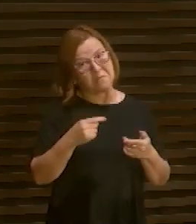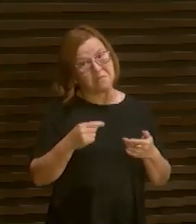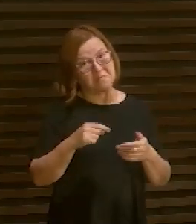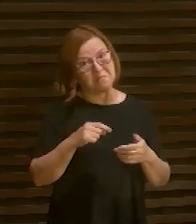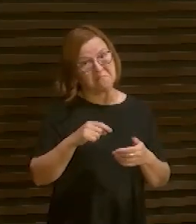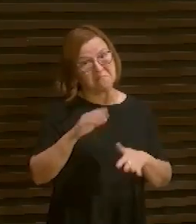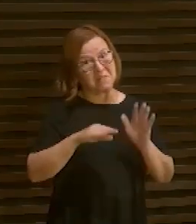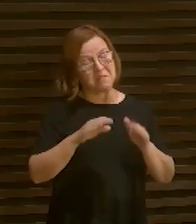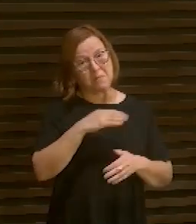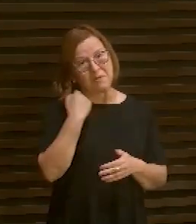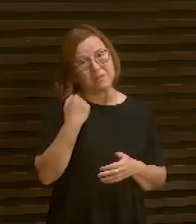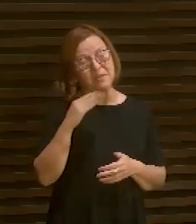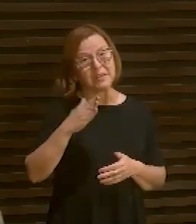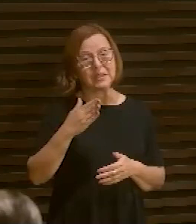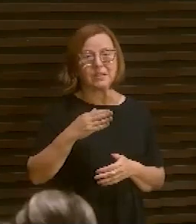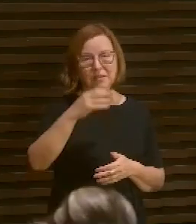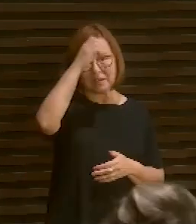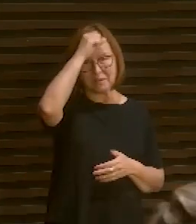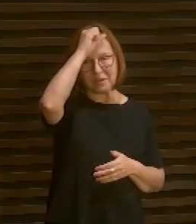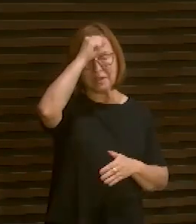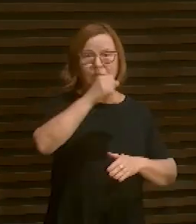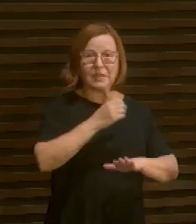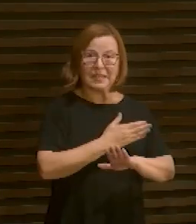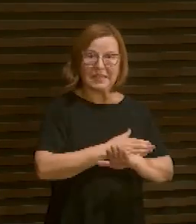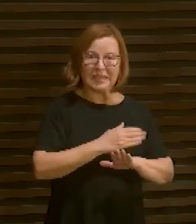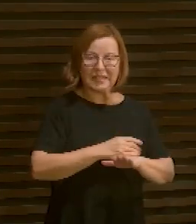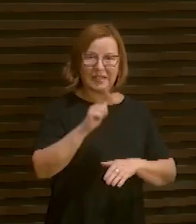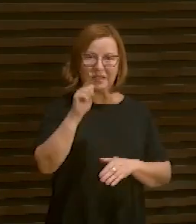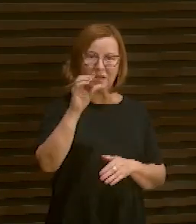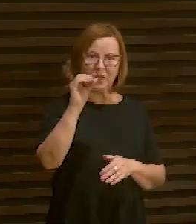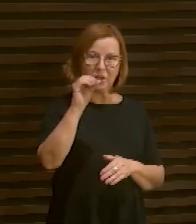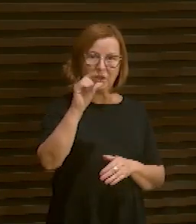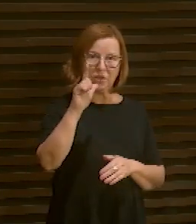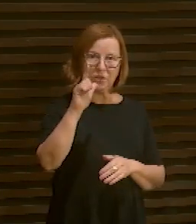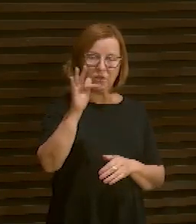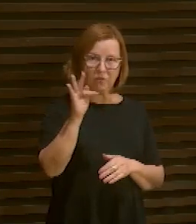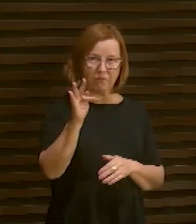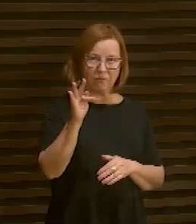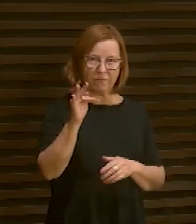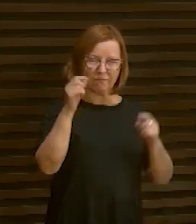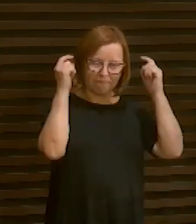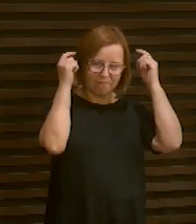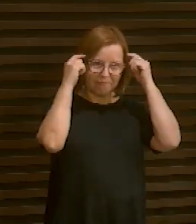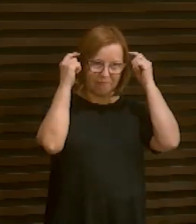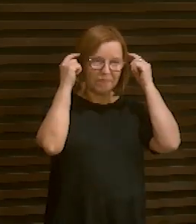quando aprendeu a treinar golfe mentalmente.